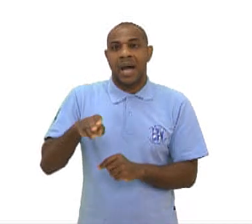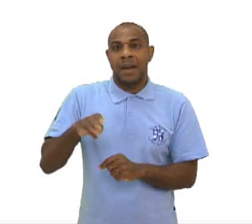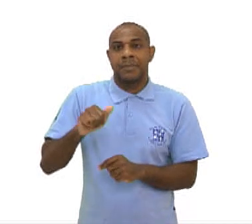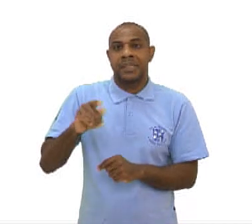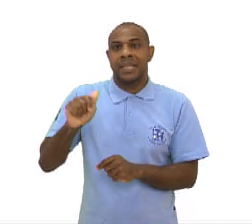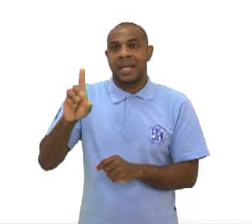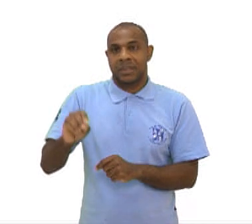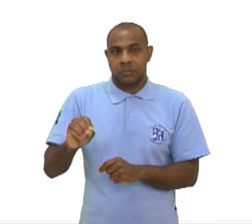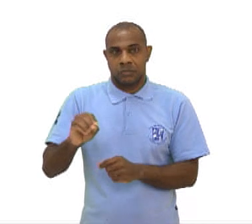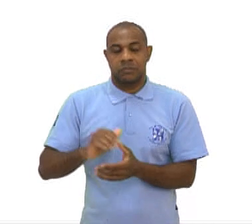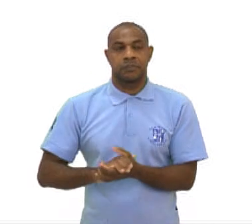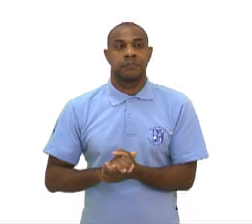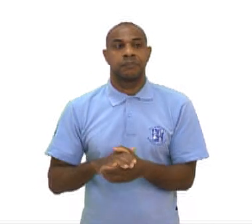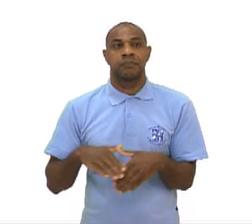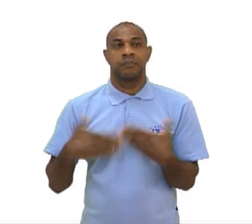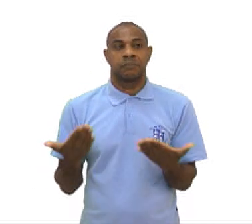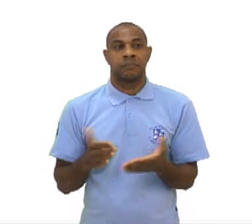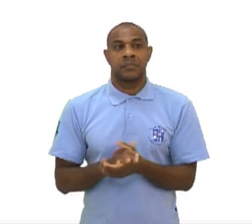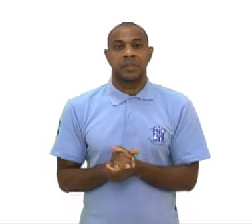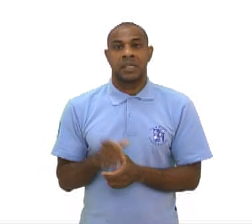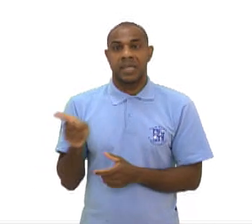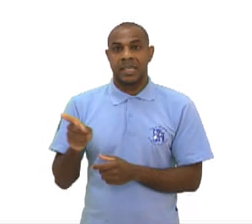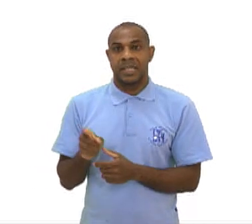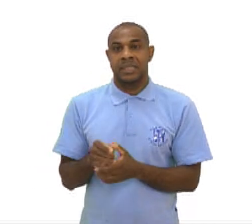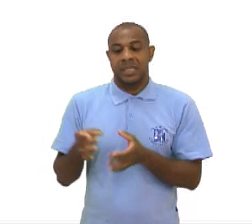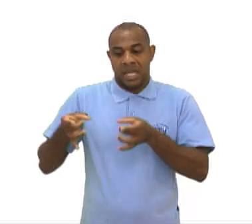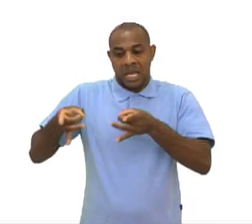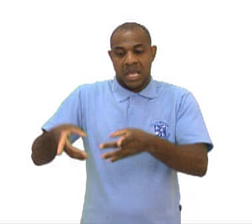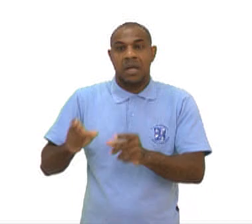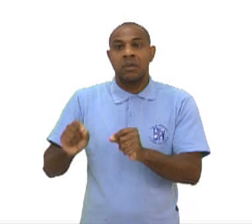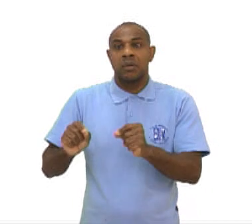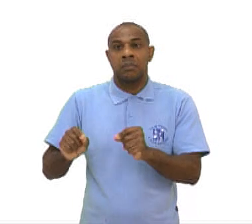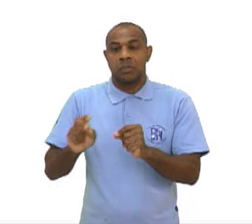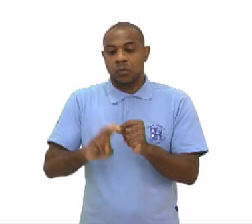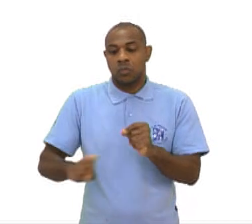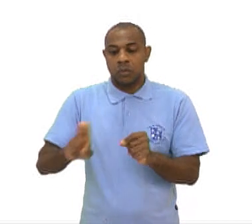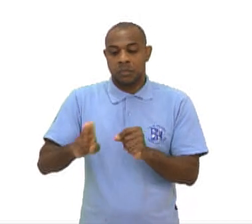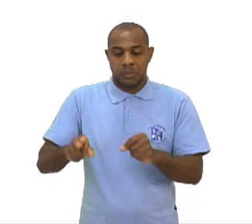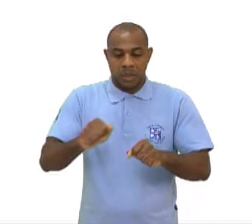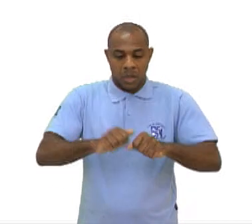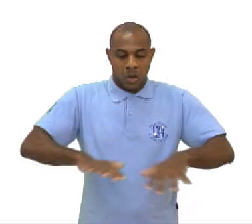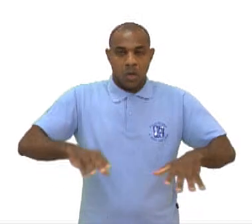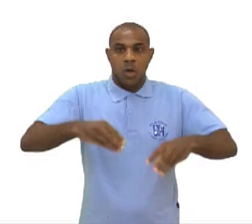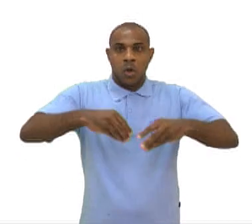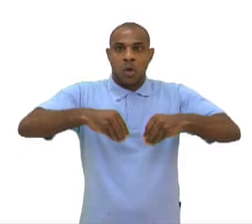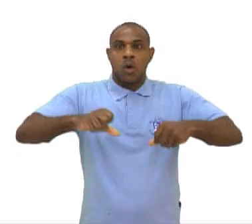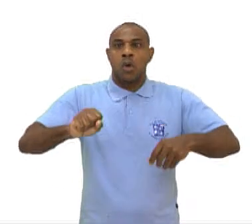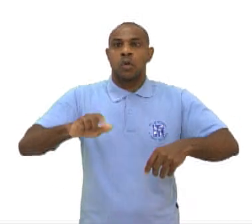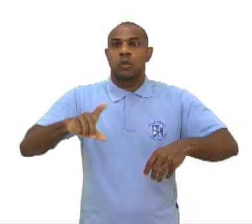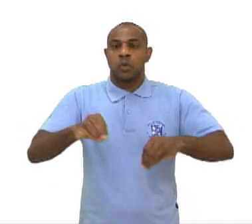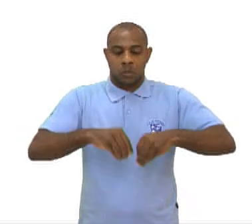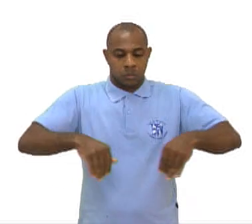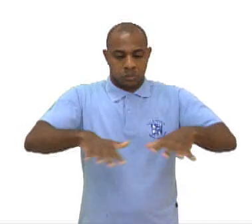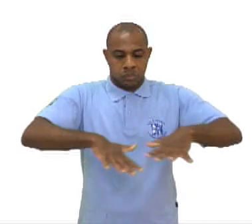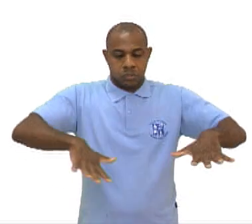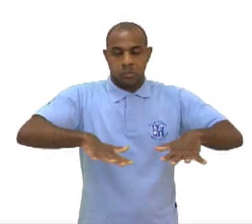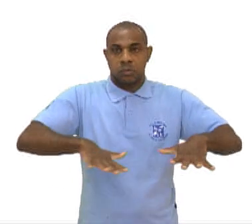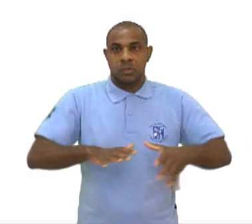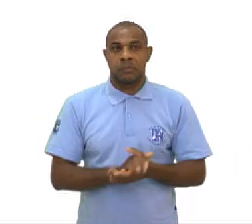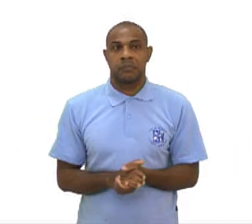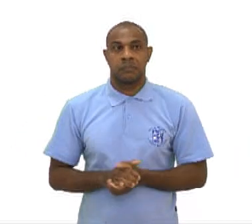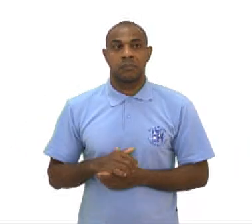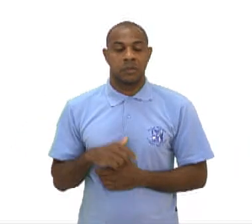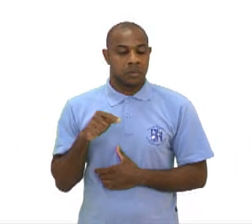foram extraídos do processo. Esse resíduo contribui para a fertilidade do solo, pois, letra A, apresenta